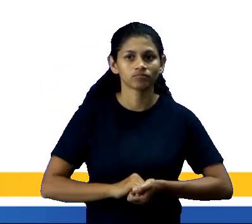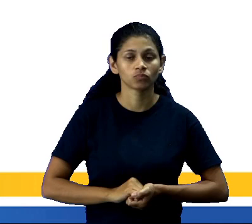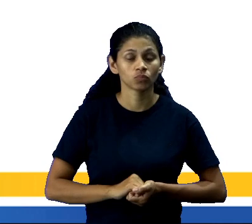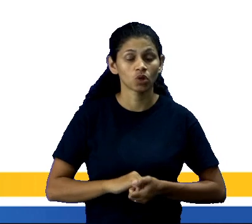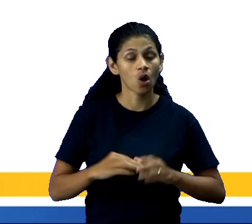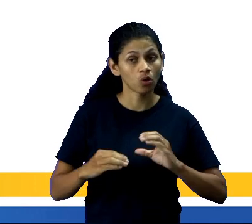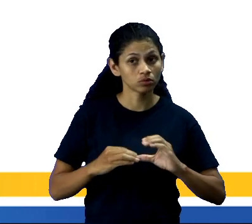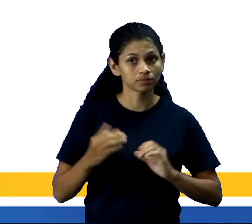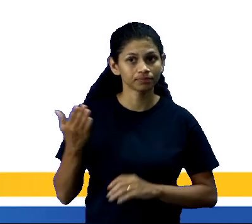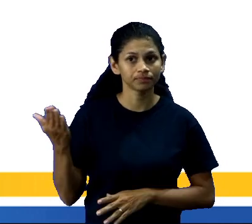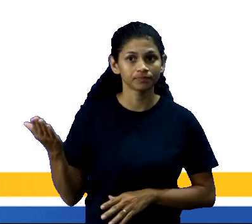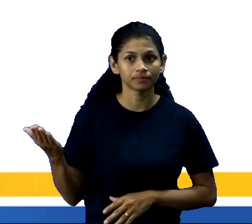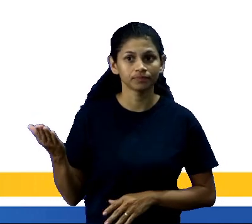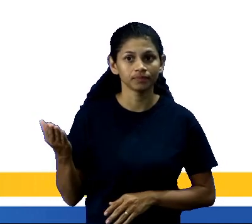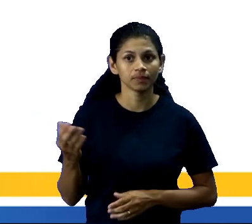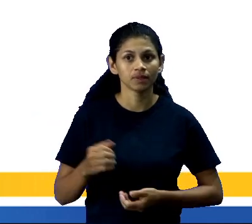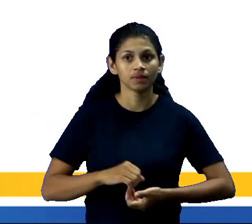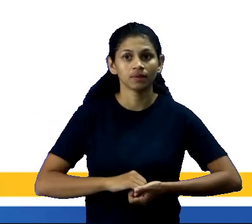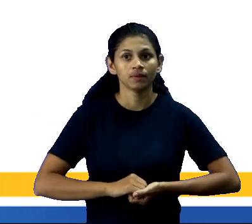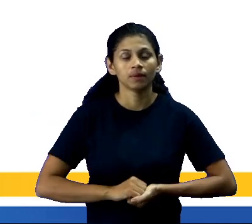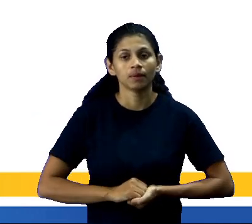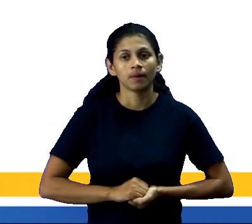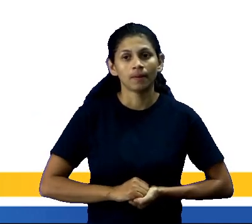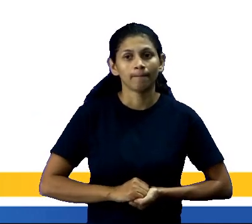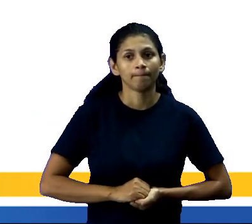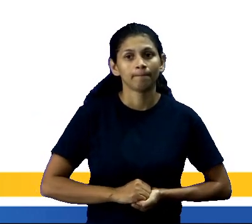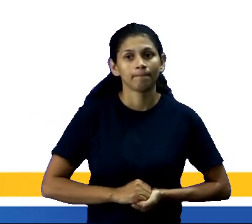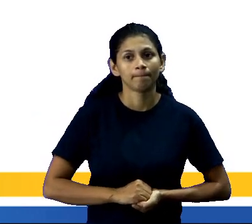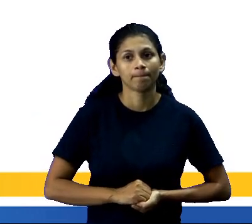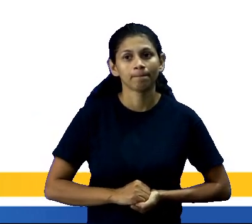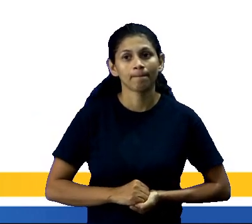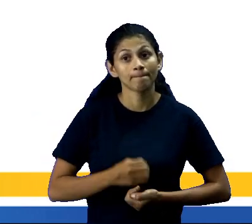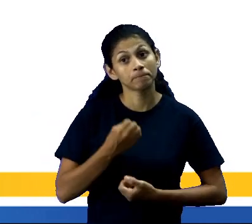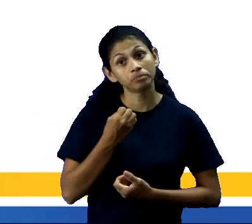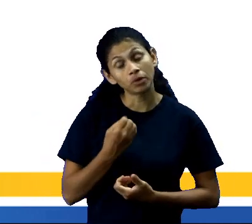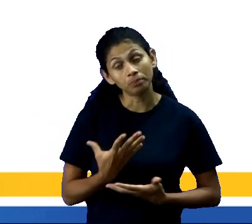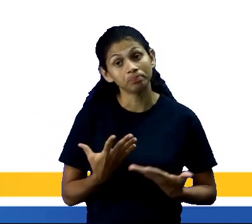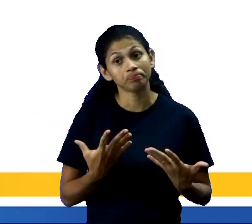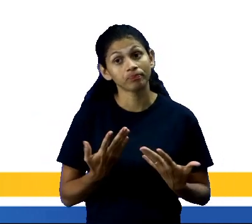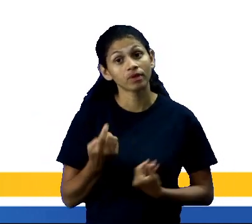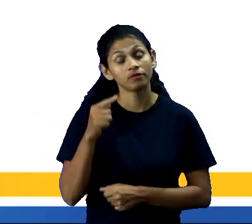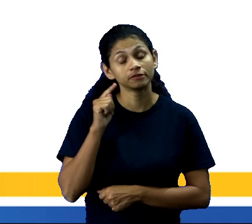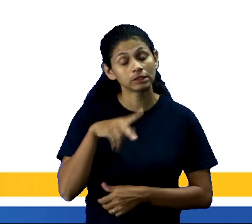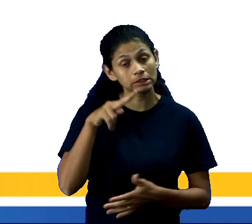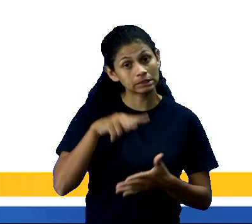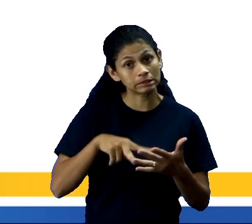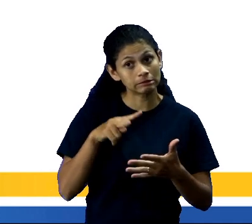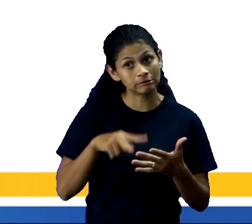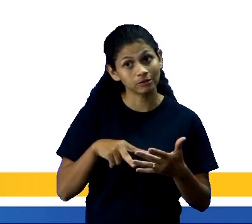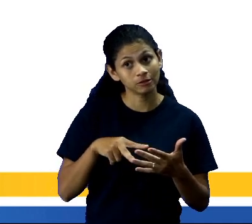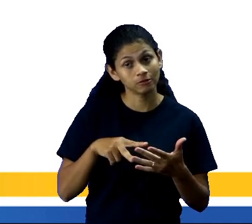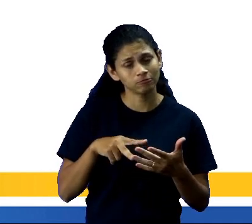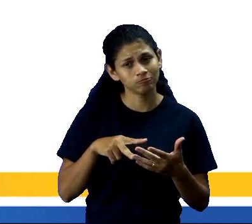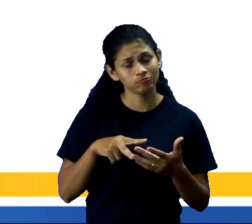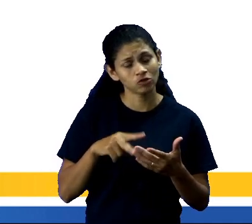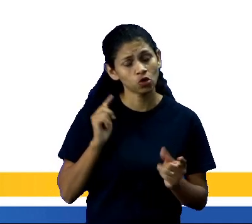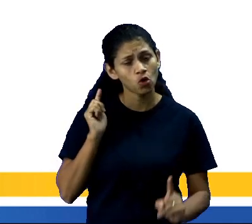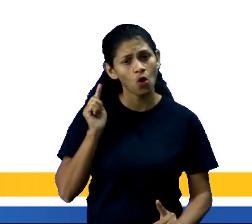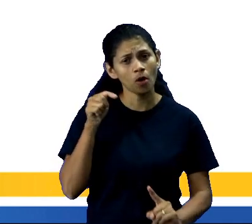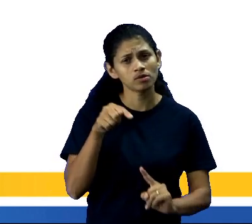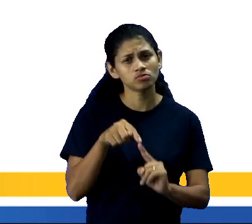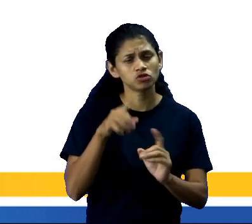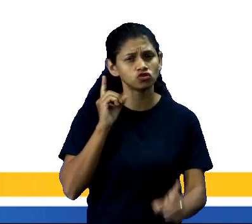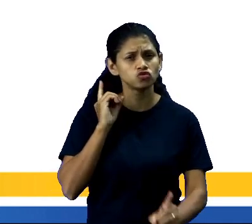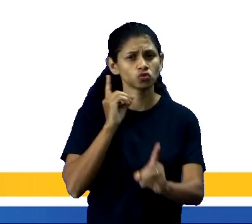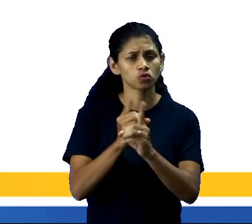o comentário sobre essa leitura, sobre esse livro? Bem, se você está lendo isso no intuito de descobrir se